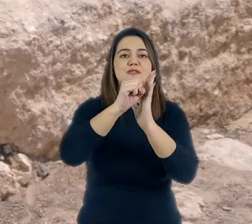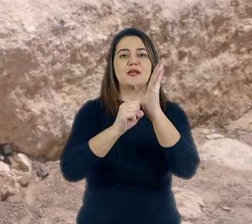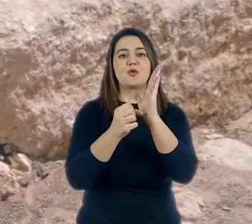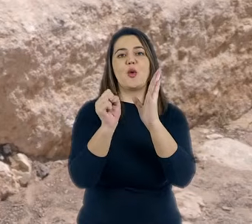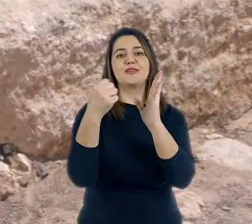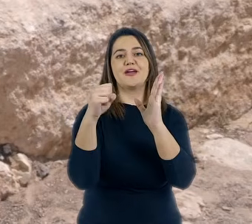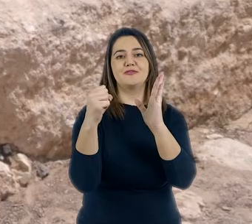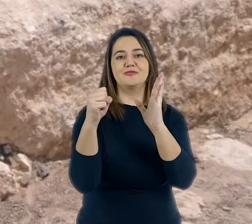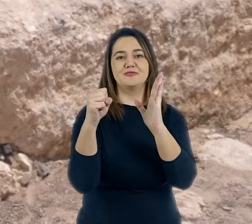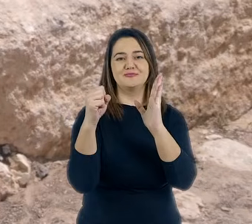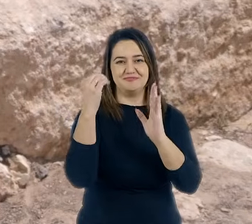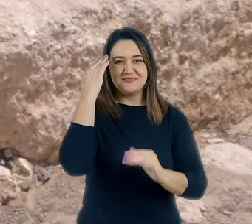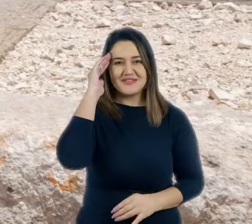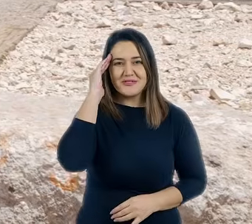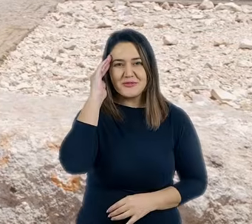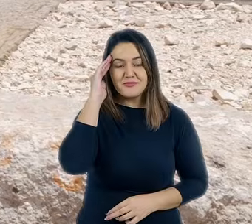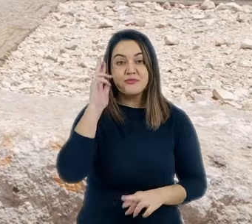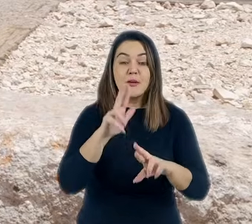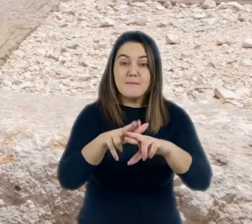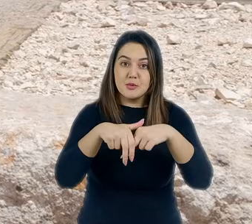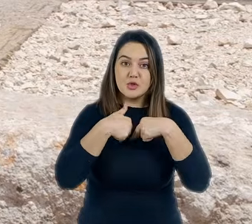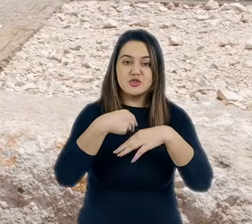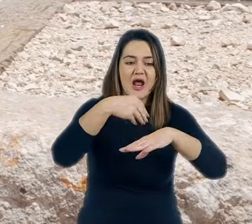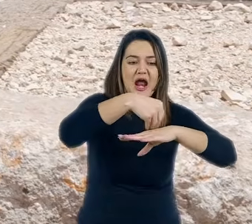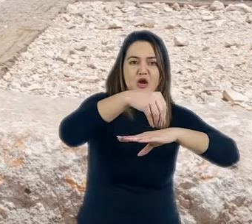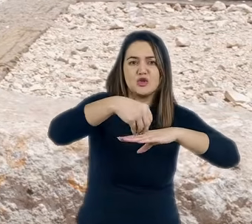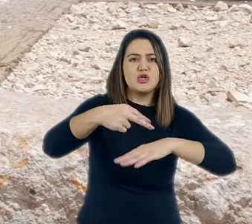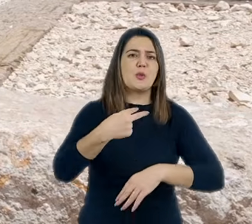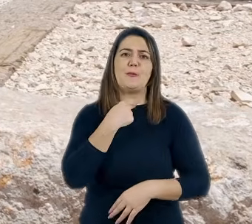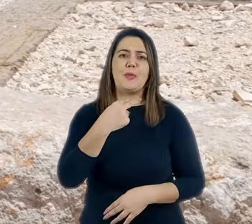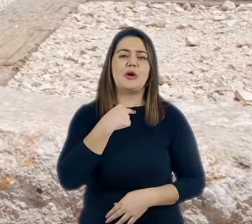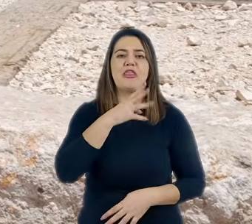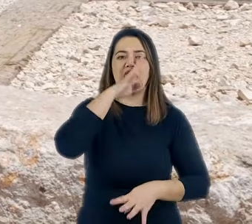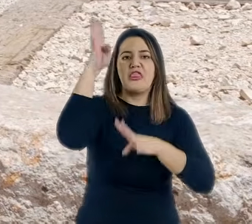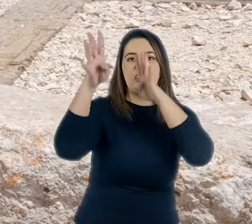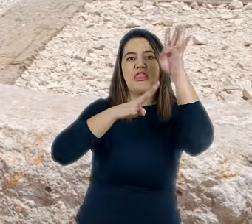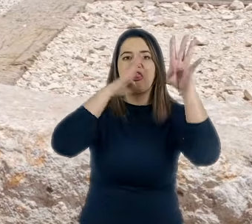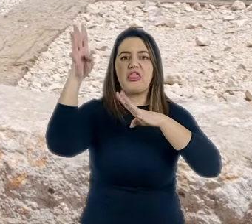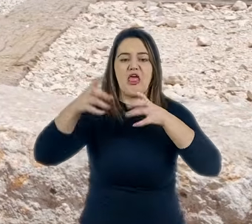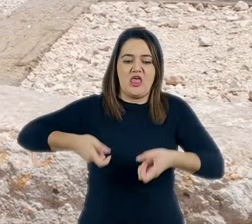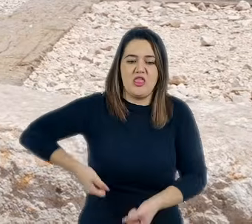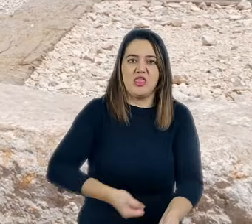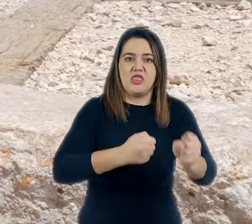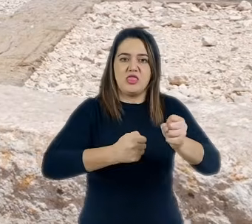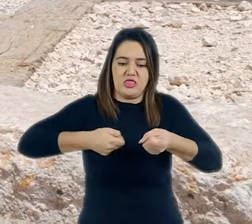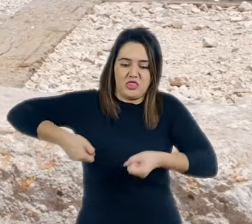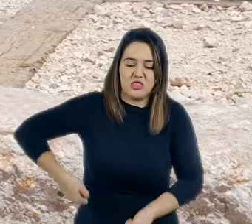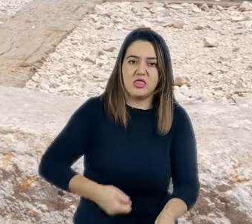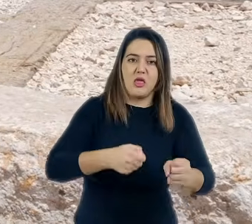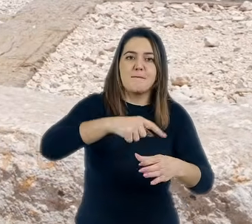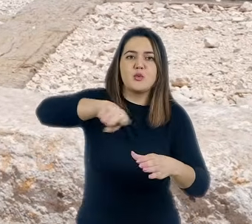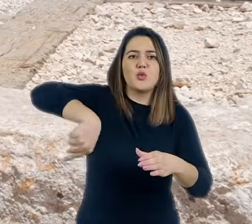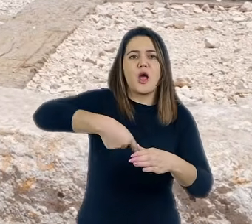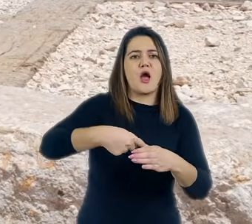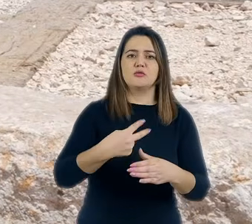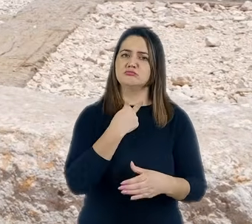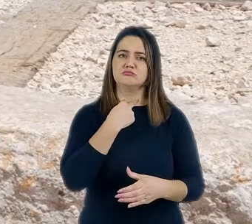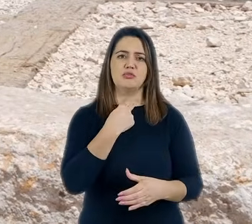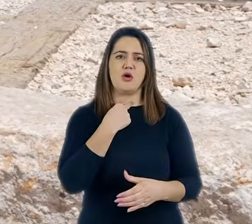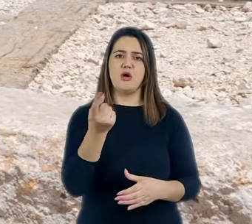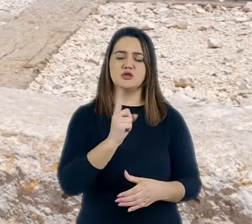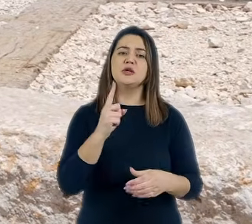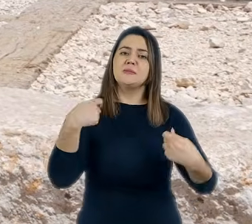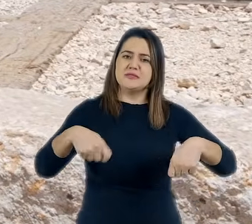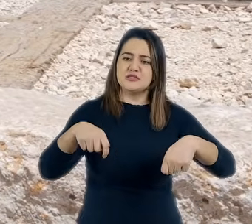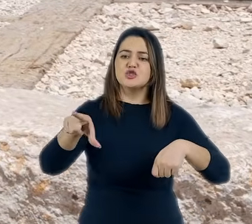sexto século que estava aqui em cima. É por isso que a arqueologia não significa você fazer um buraco de maneira desordenada.